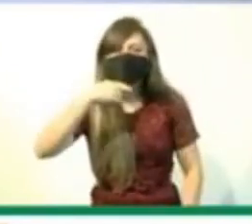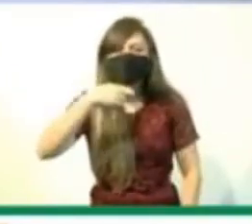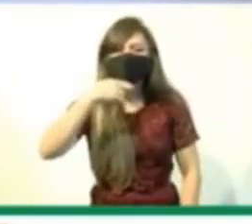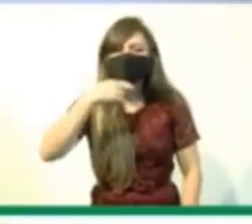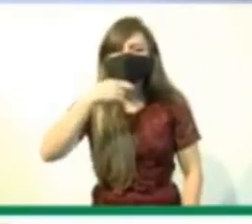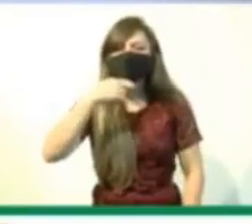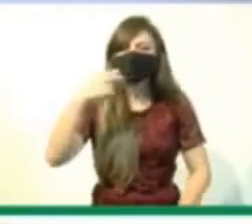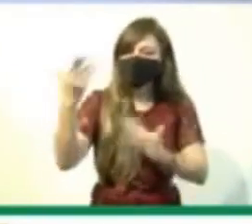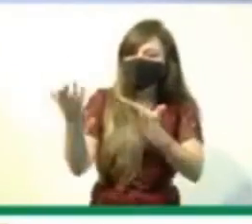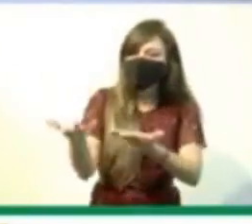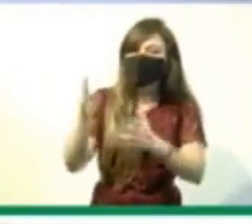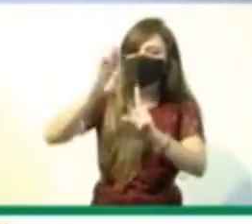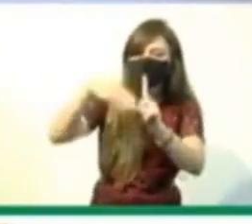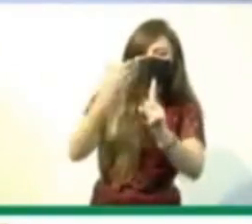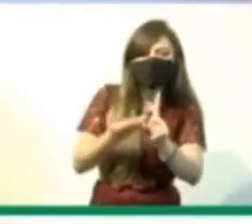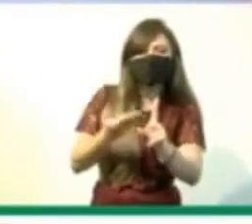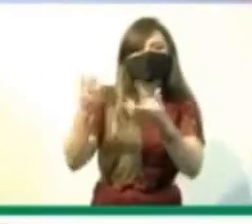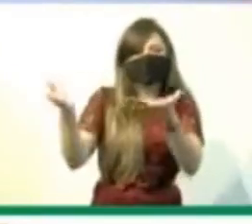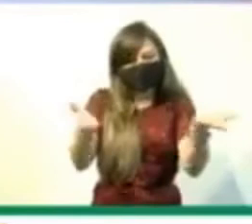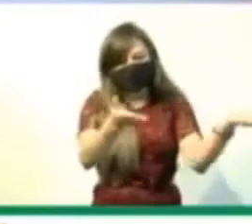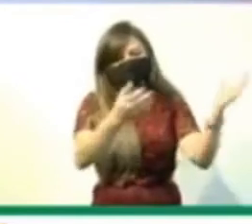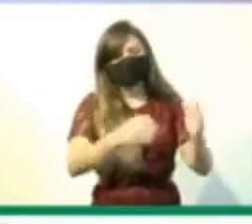É o neto do nosso homenageado.